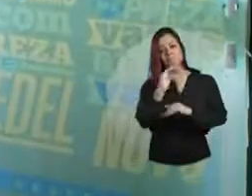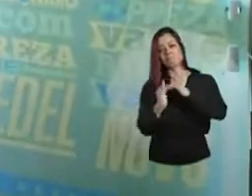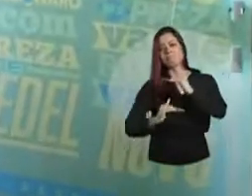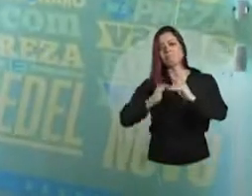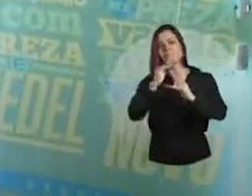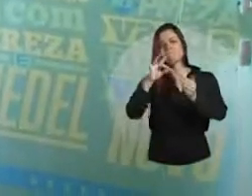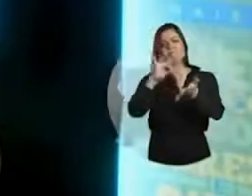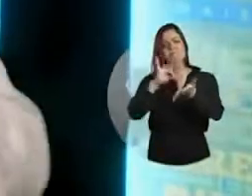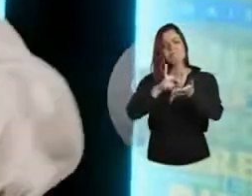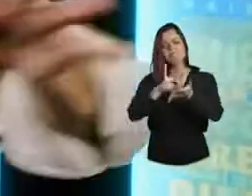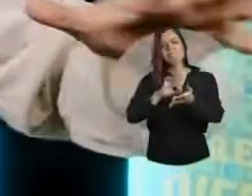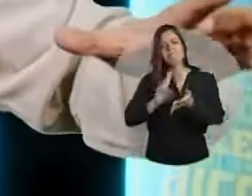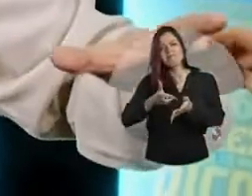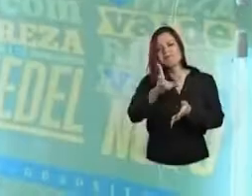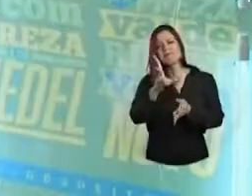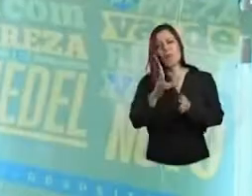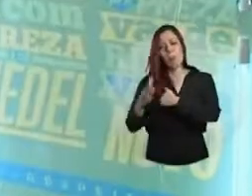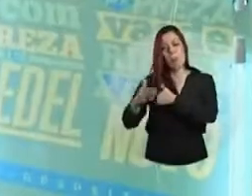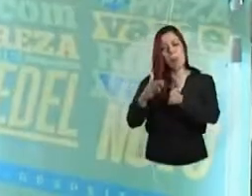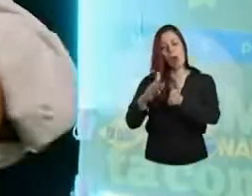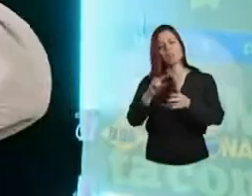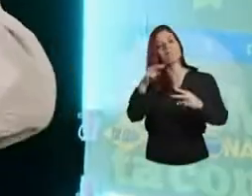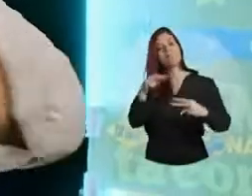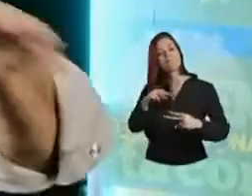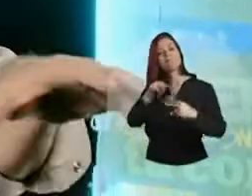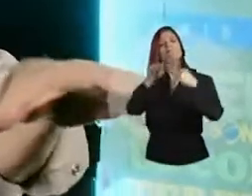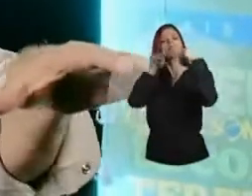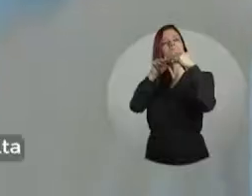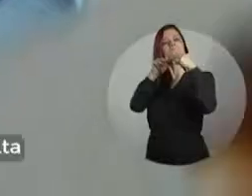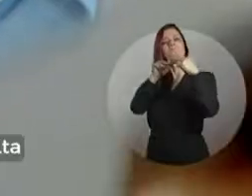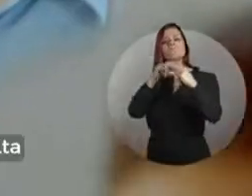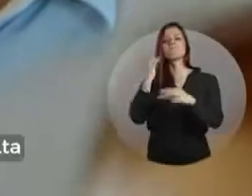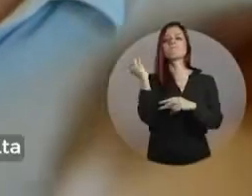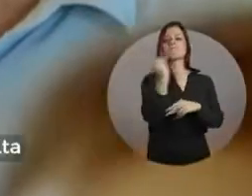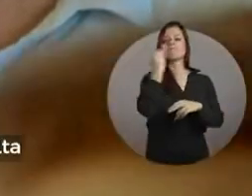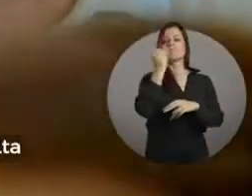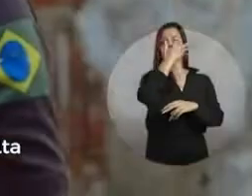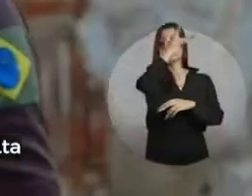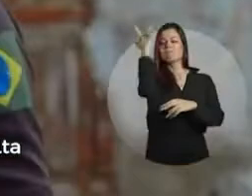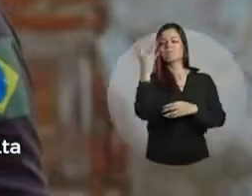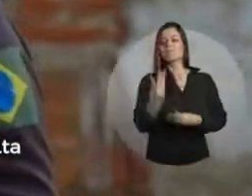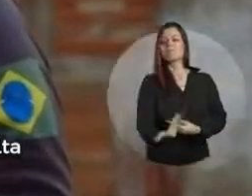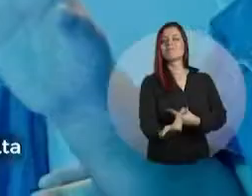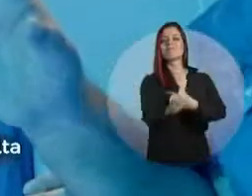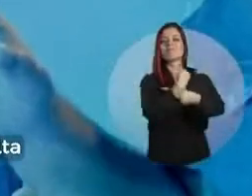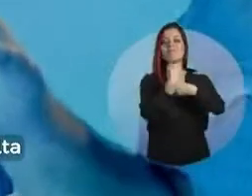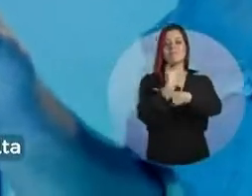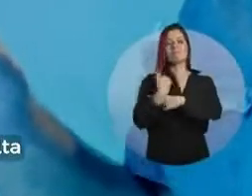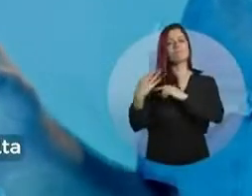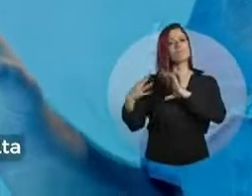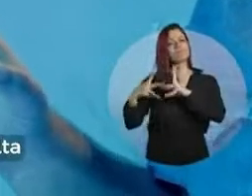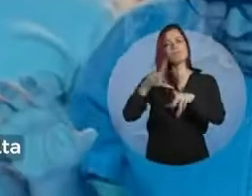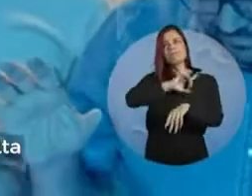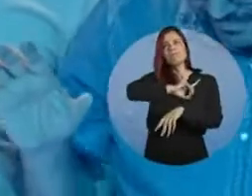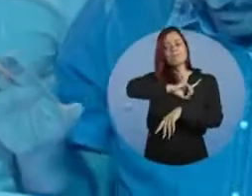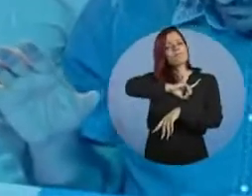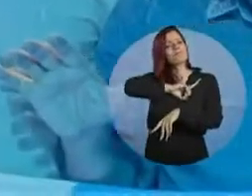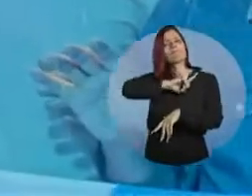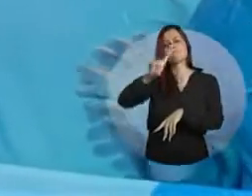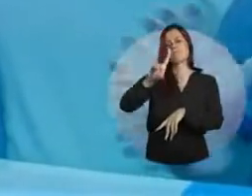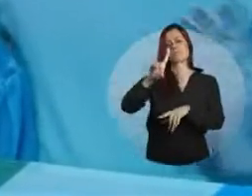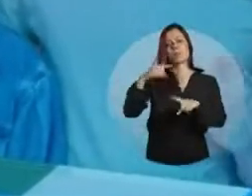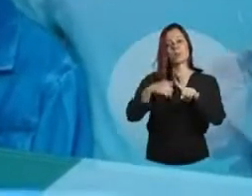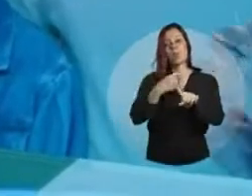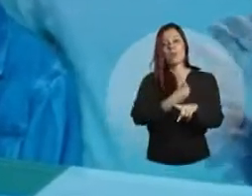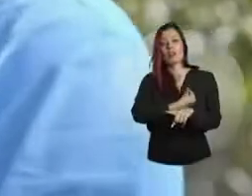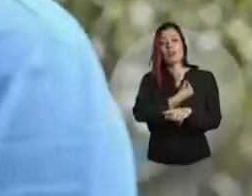O bem é indestrutível, a verdade é direta, não tem rodeio, não faz curvas. Quem olha no olho, quem se importa com as pessoas, recebe de volta o que está